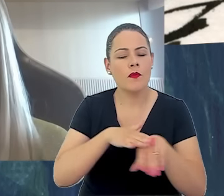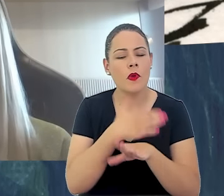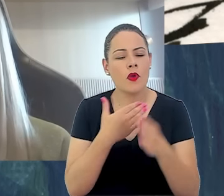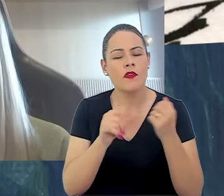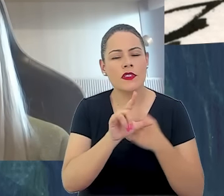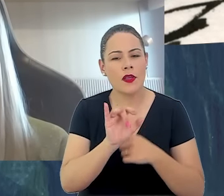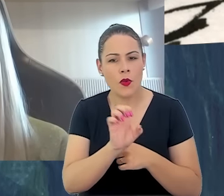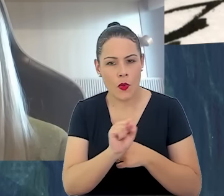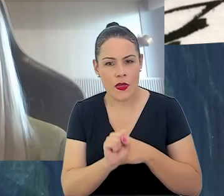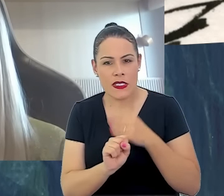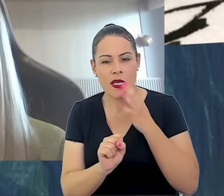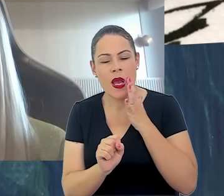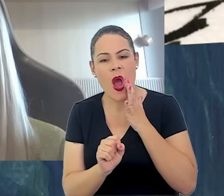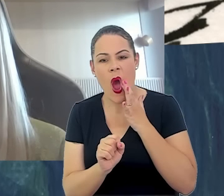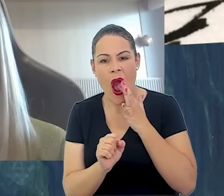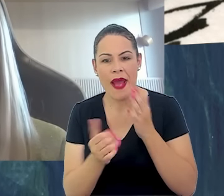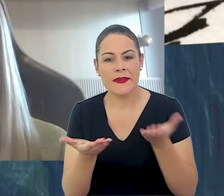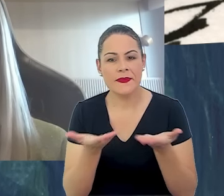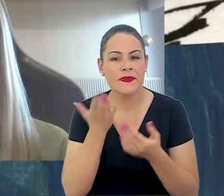com o Luiz.